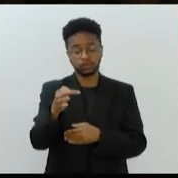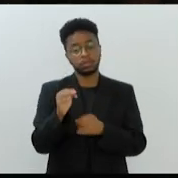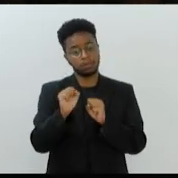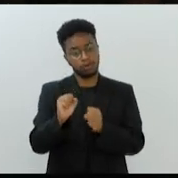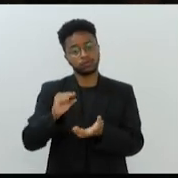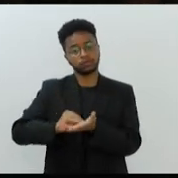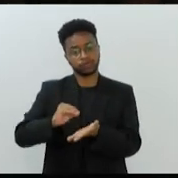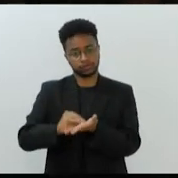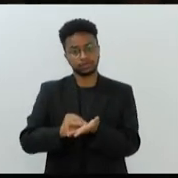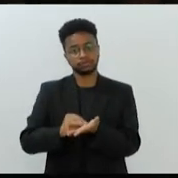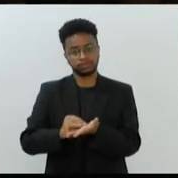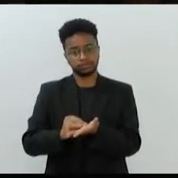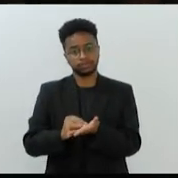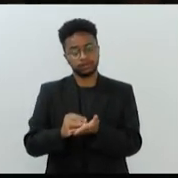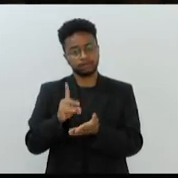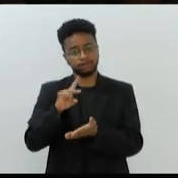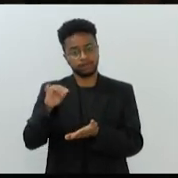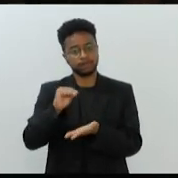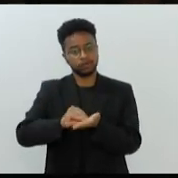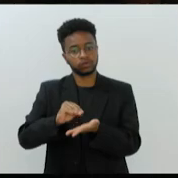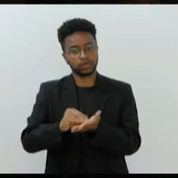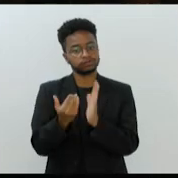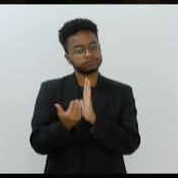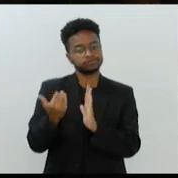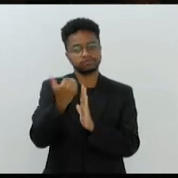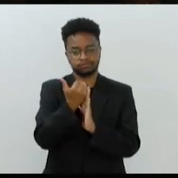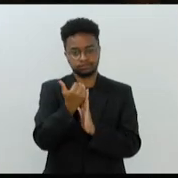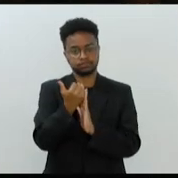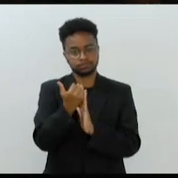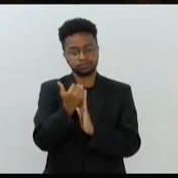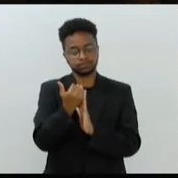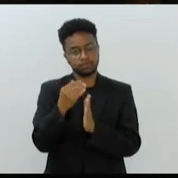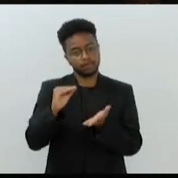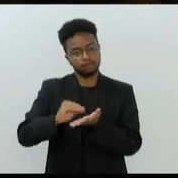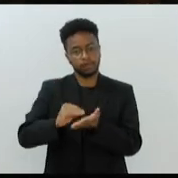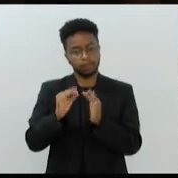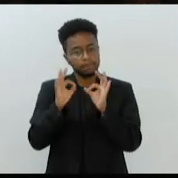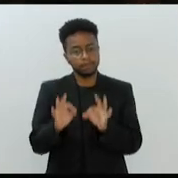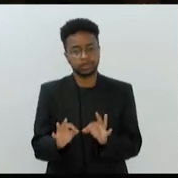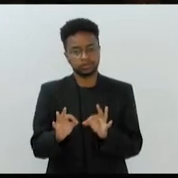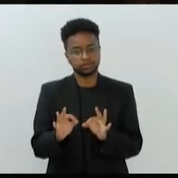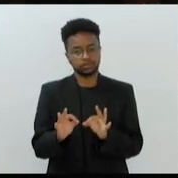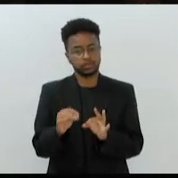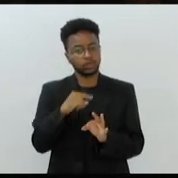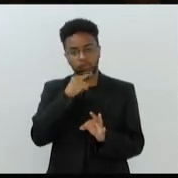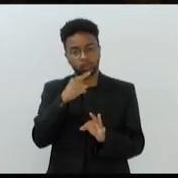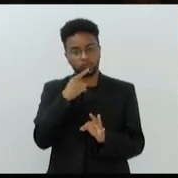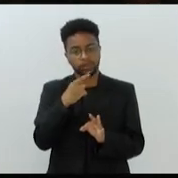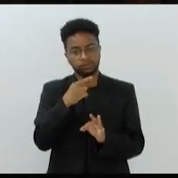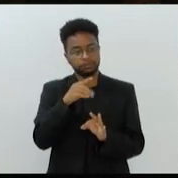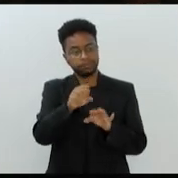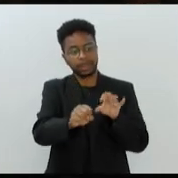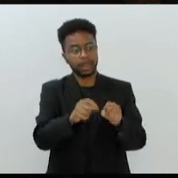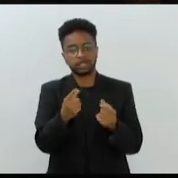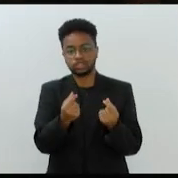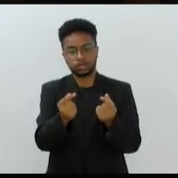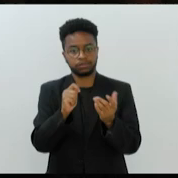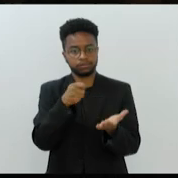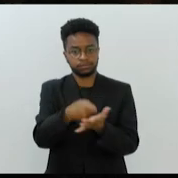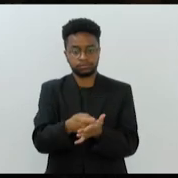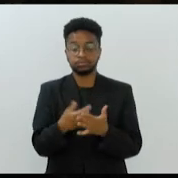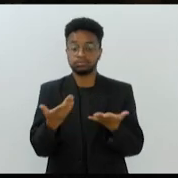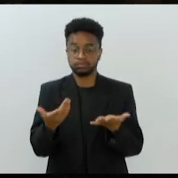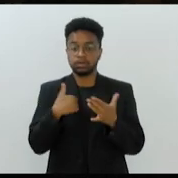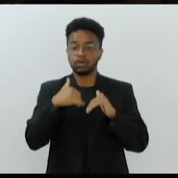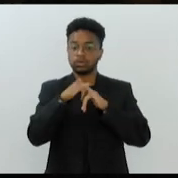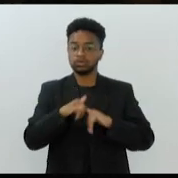e pode faltar de uma forma brutal, brutal, que não tenha mais aonde recorrer. E eu quero falar para os